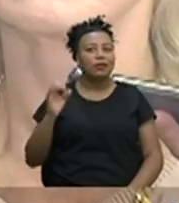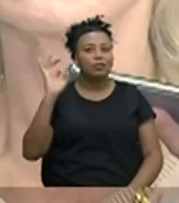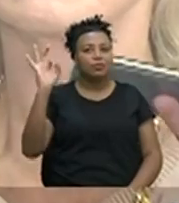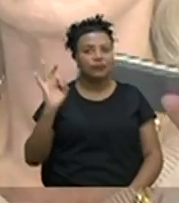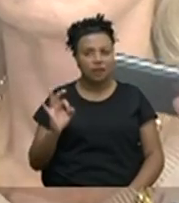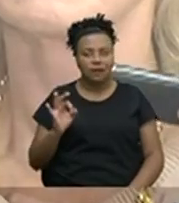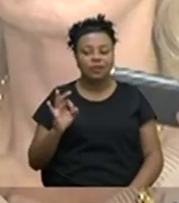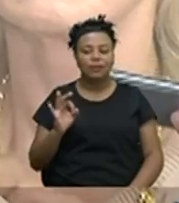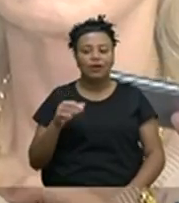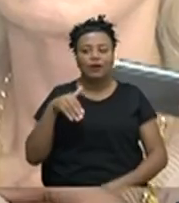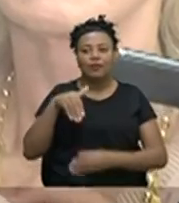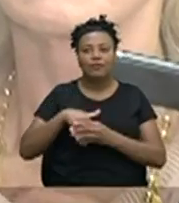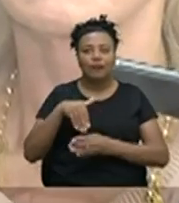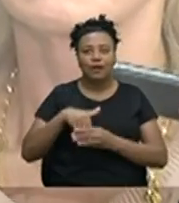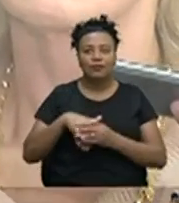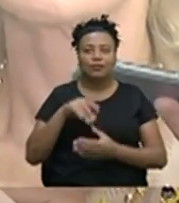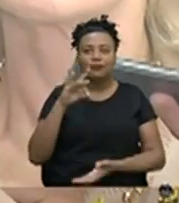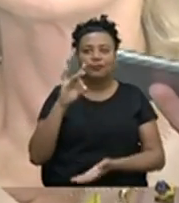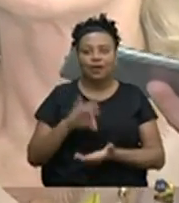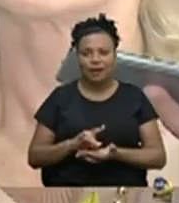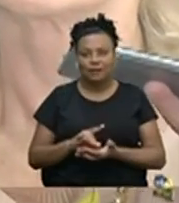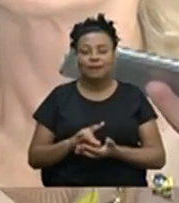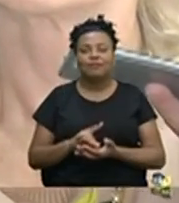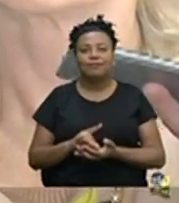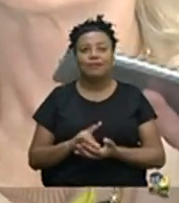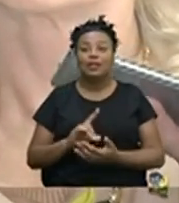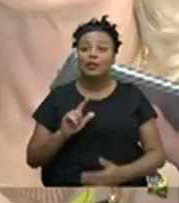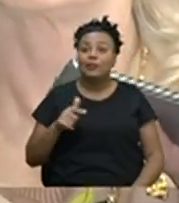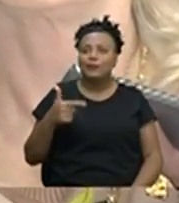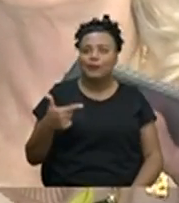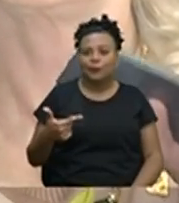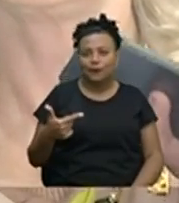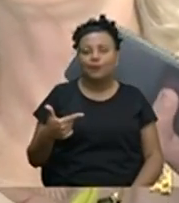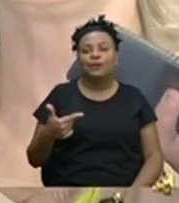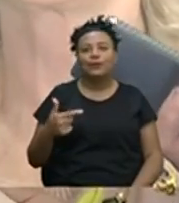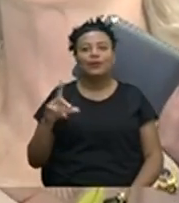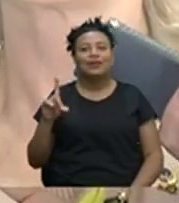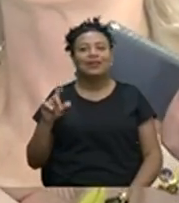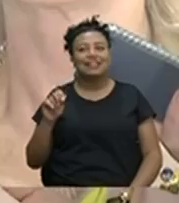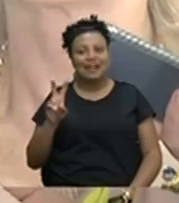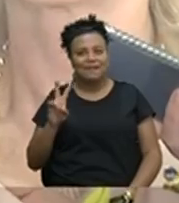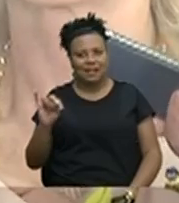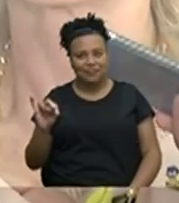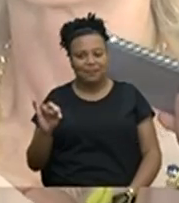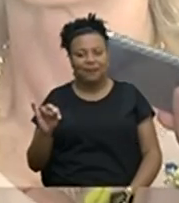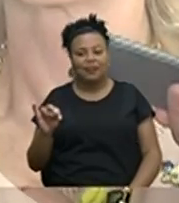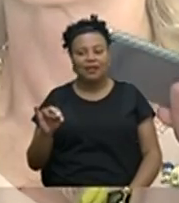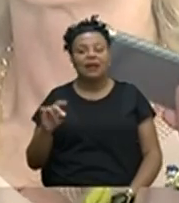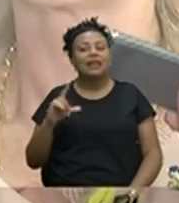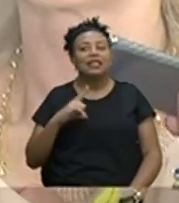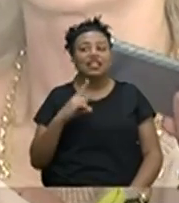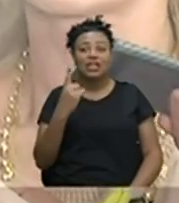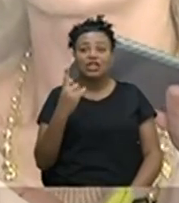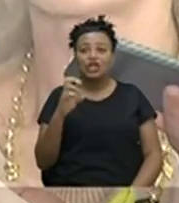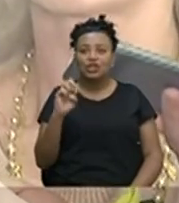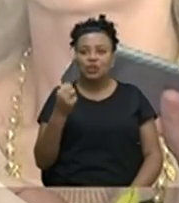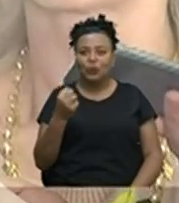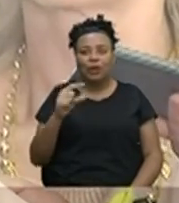51,47% dos votos válidos. Em segundo lugar ficou Davi Almanza, com